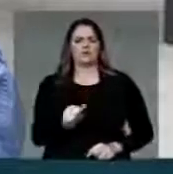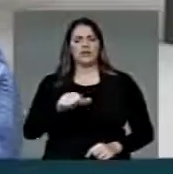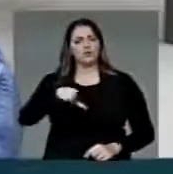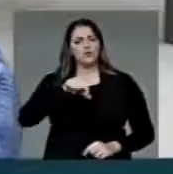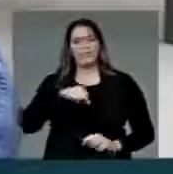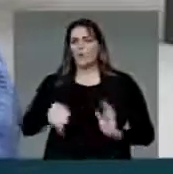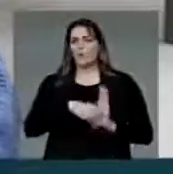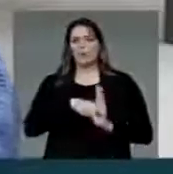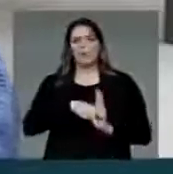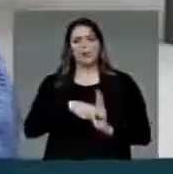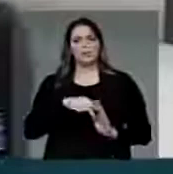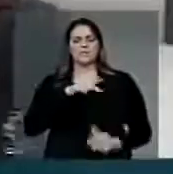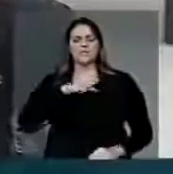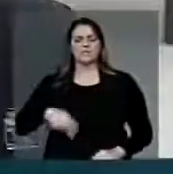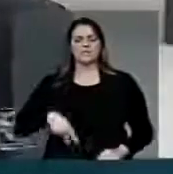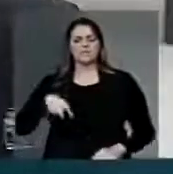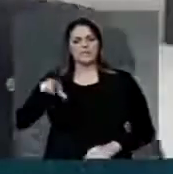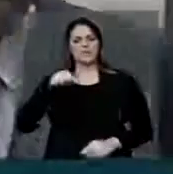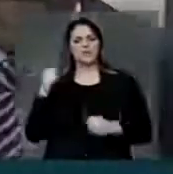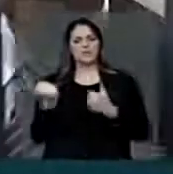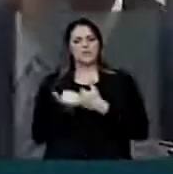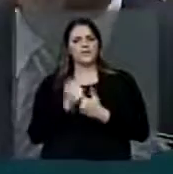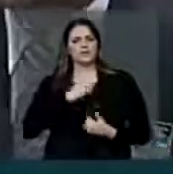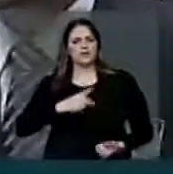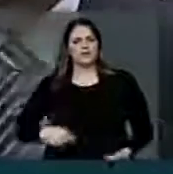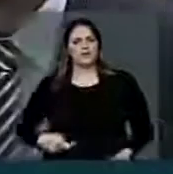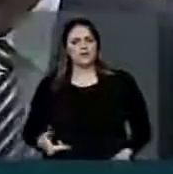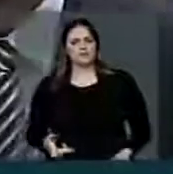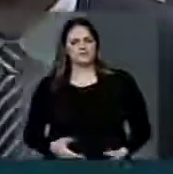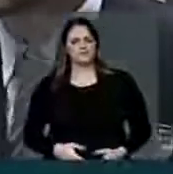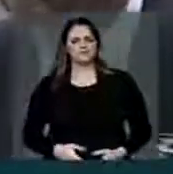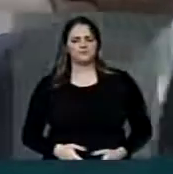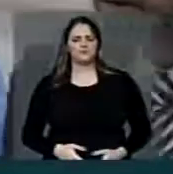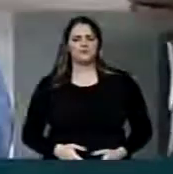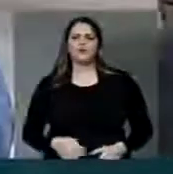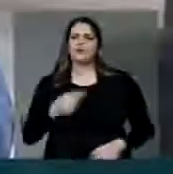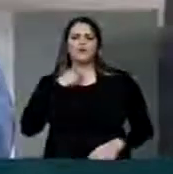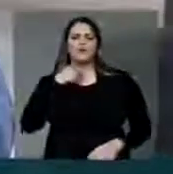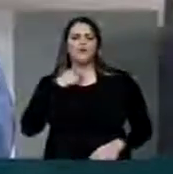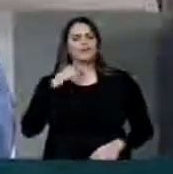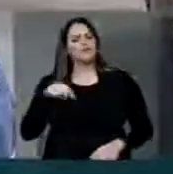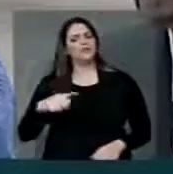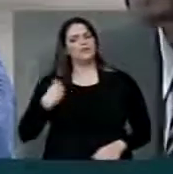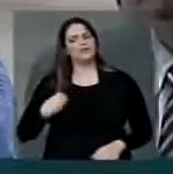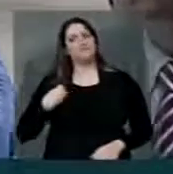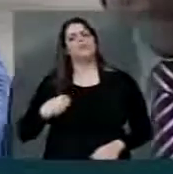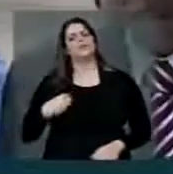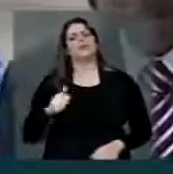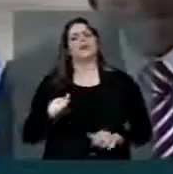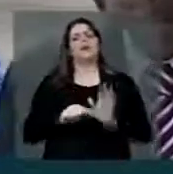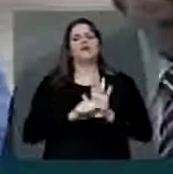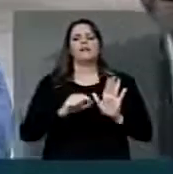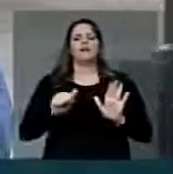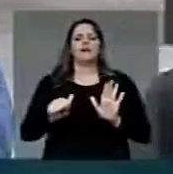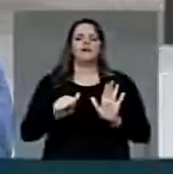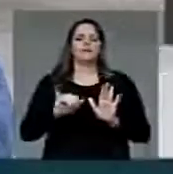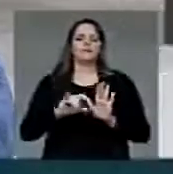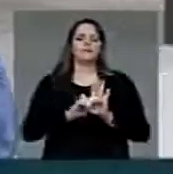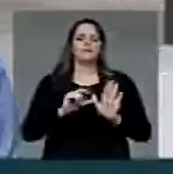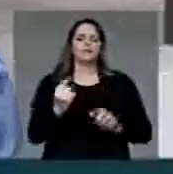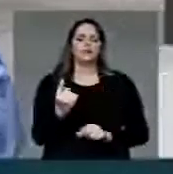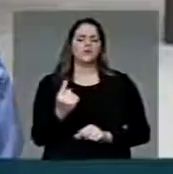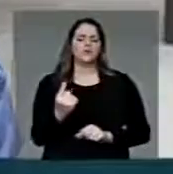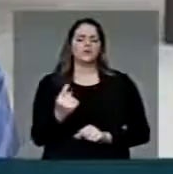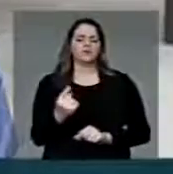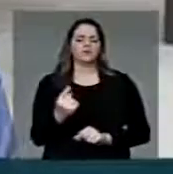seu vice-presidente. Ao contrário disso, a linha A do inciso 1 do ato número 2 de 2013